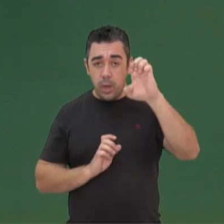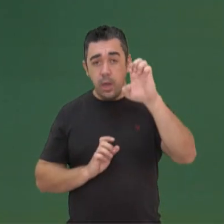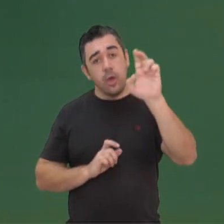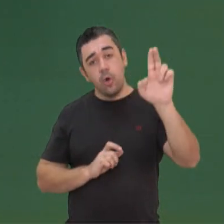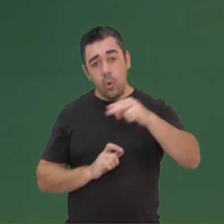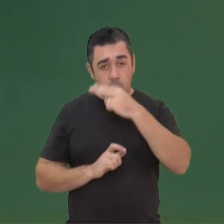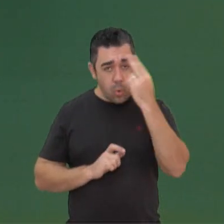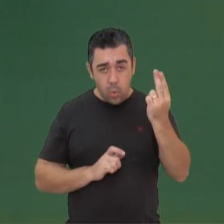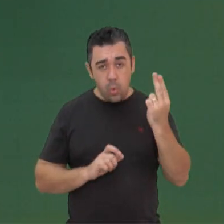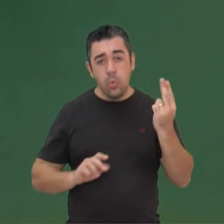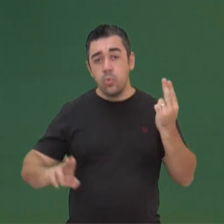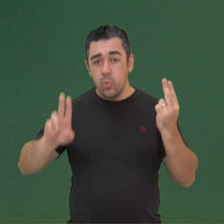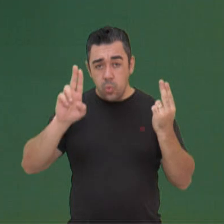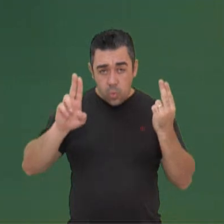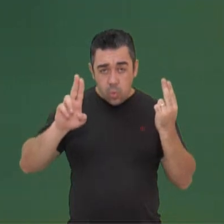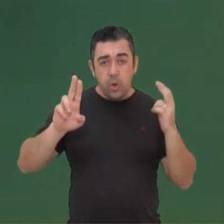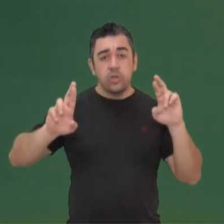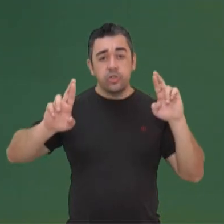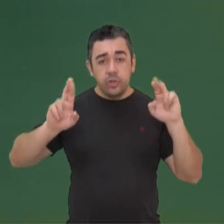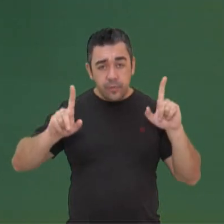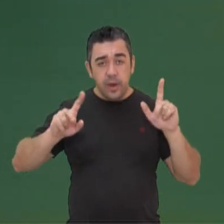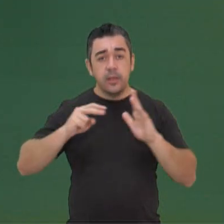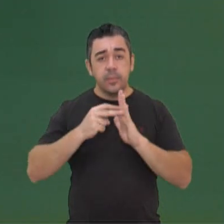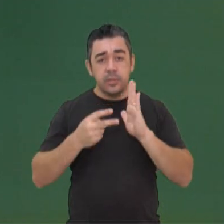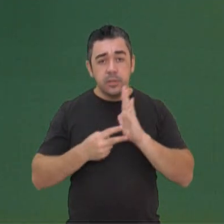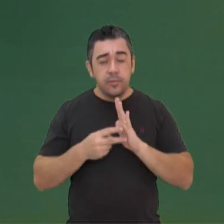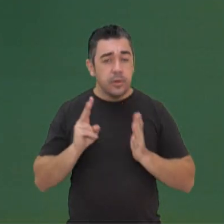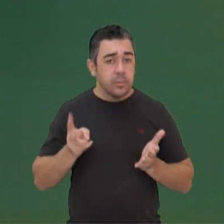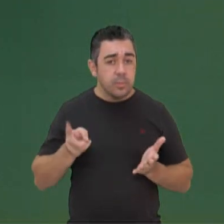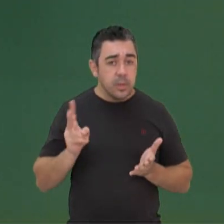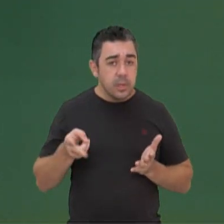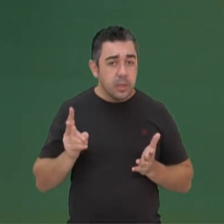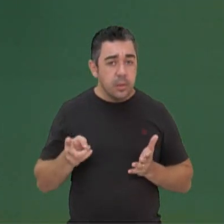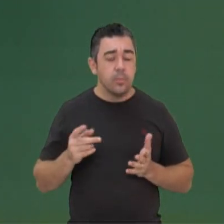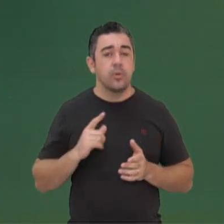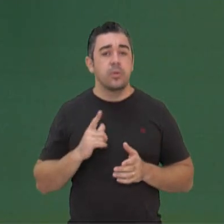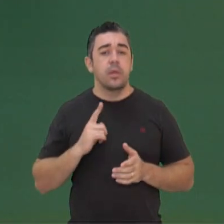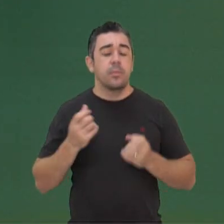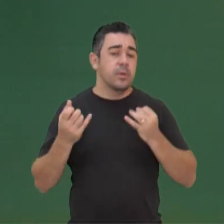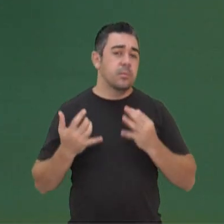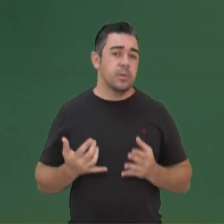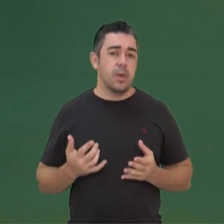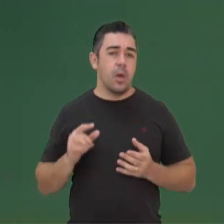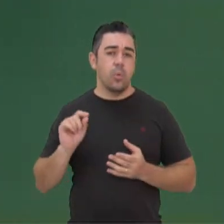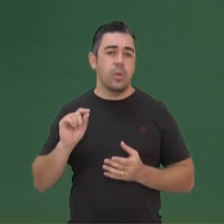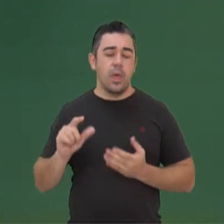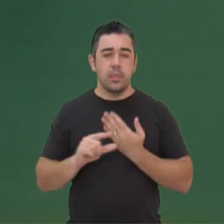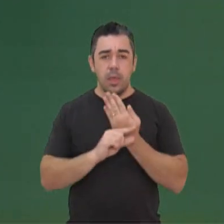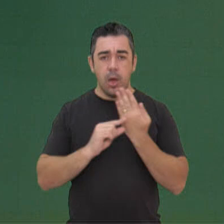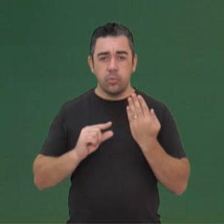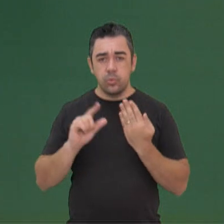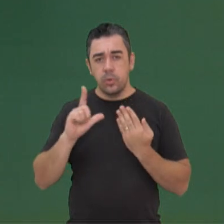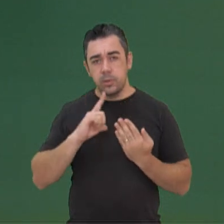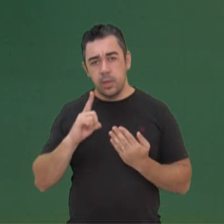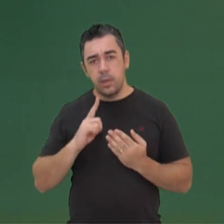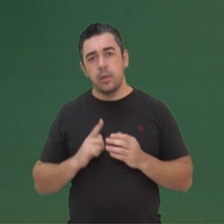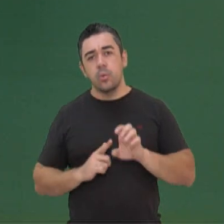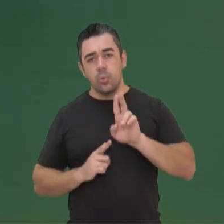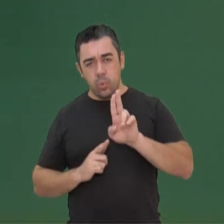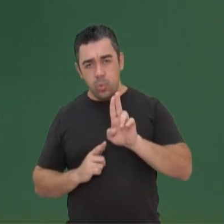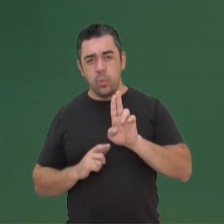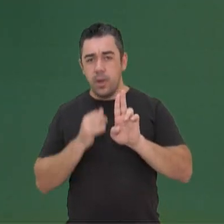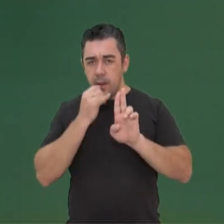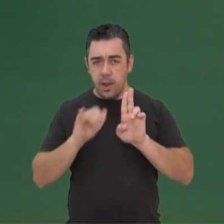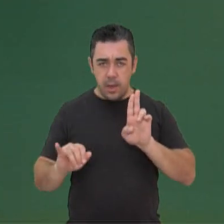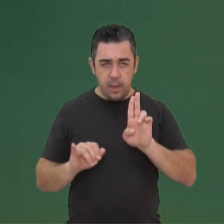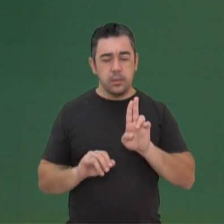U são letras diferentes, mas que querem dizer a mesma coisa. Estou usando para contemplar que tem livros que trazem U elétrica, eu tenho livros